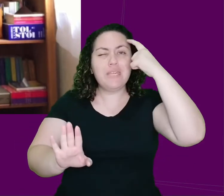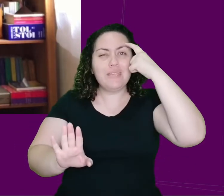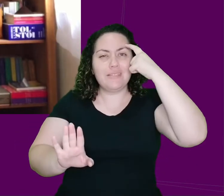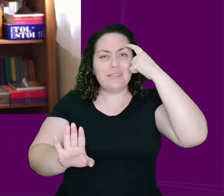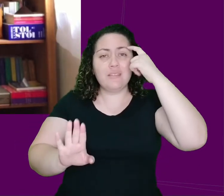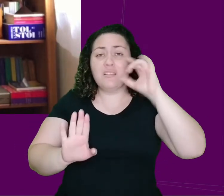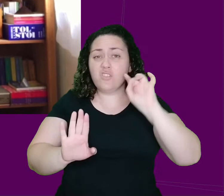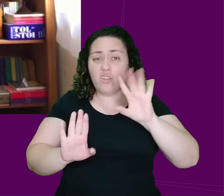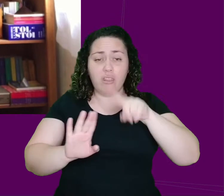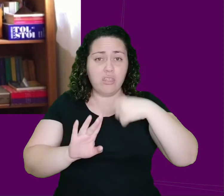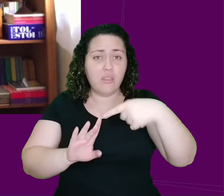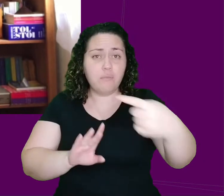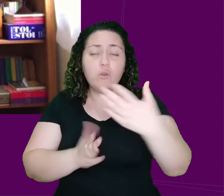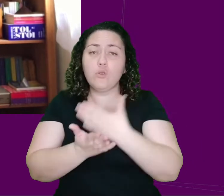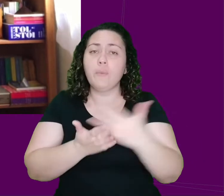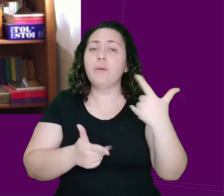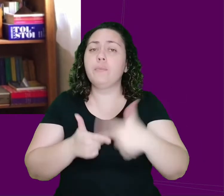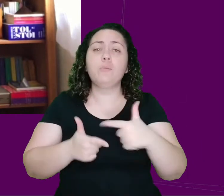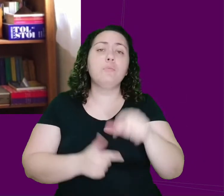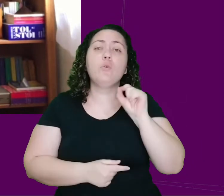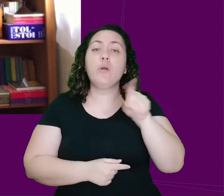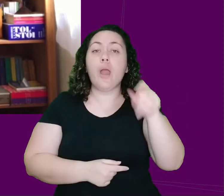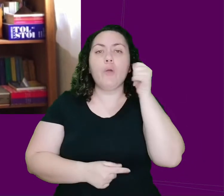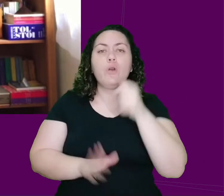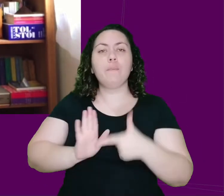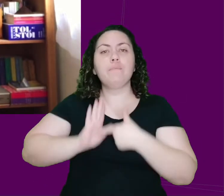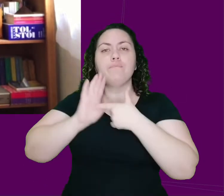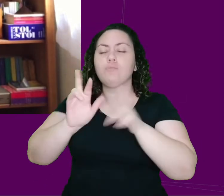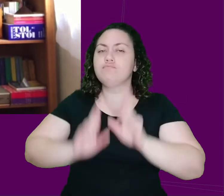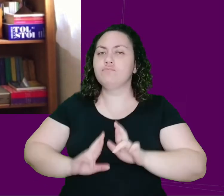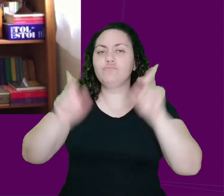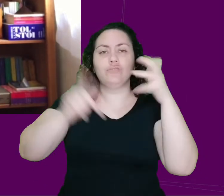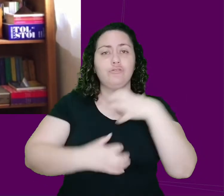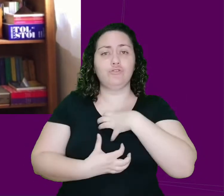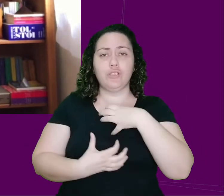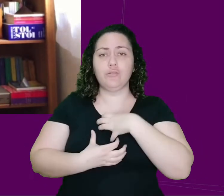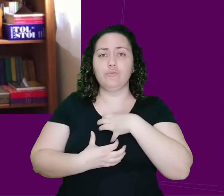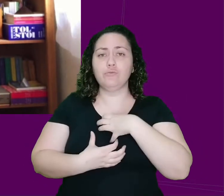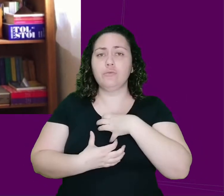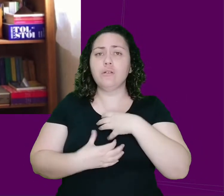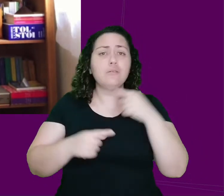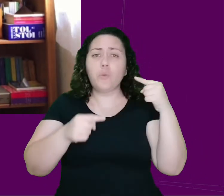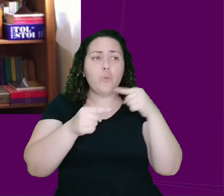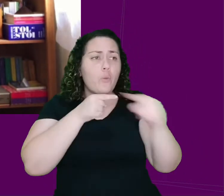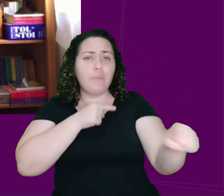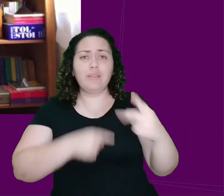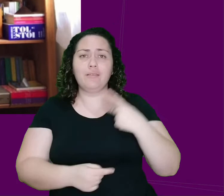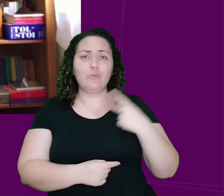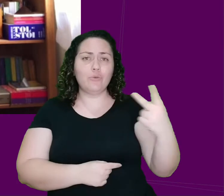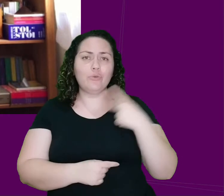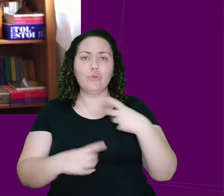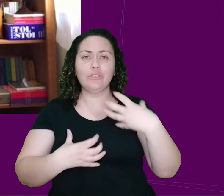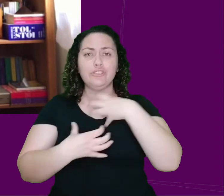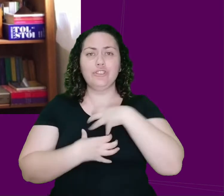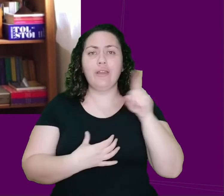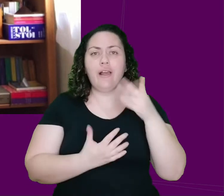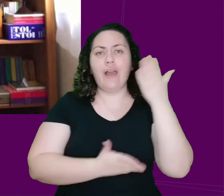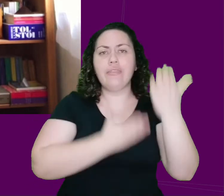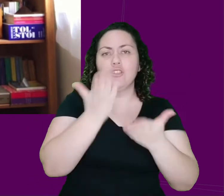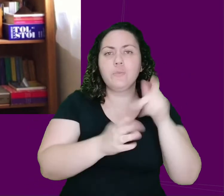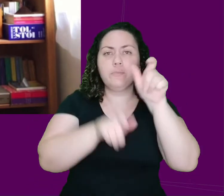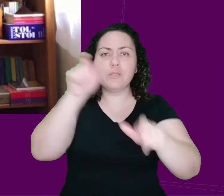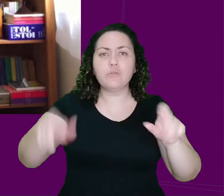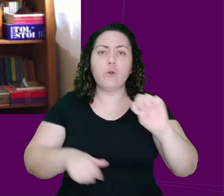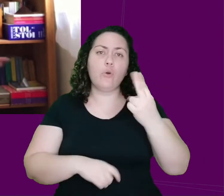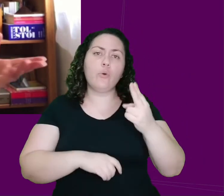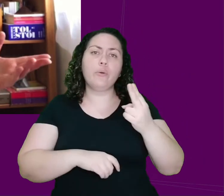começa a se revelar muito diferente do que ele desejara. Ela não se enquadra no modo como ele trata os outros, como objetos que lhe